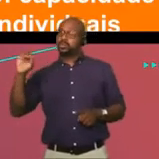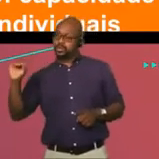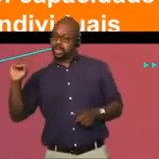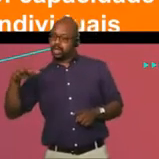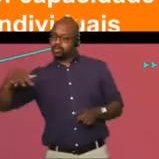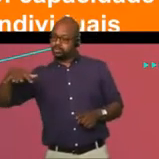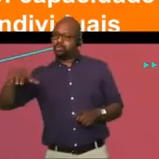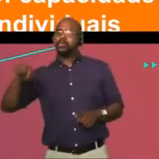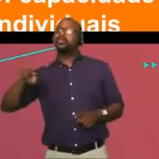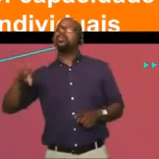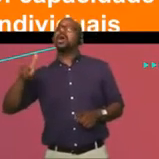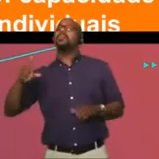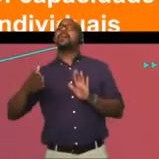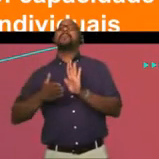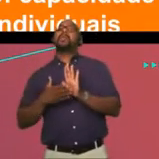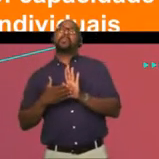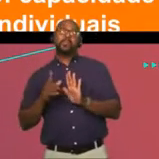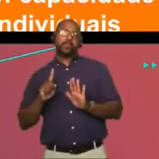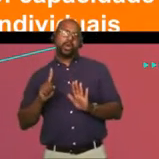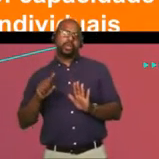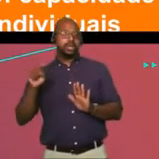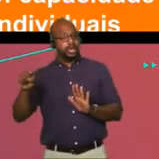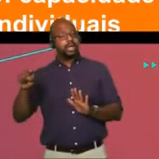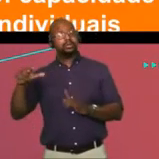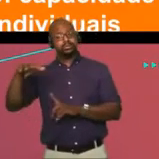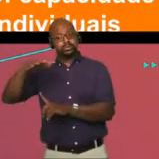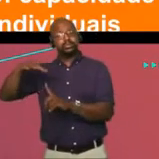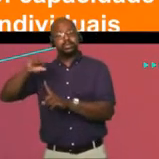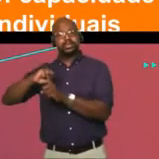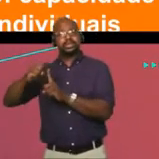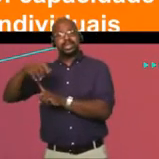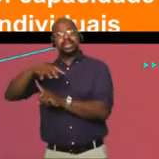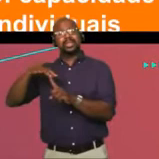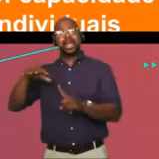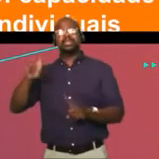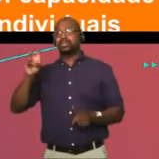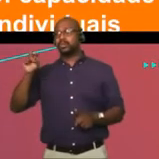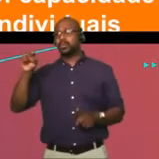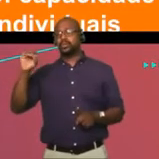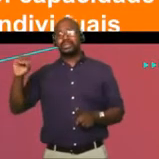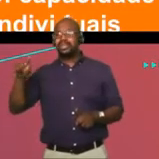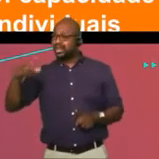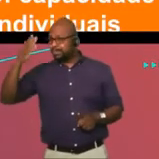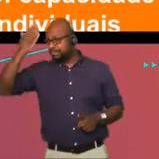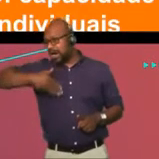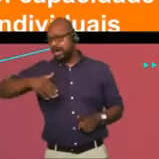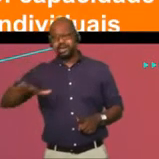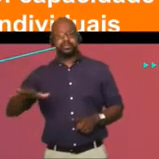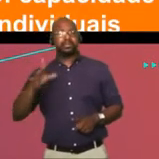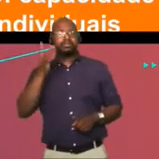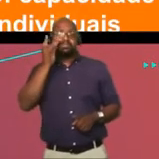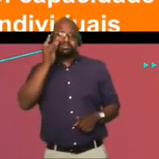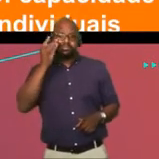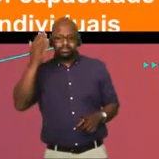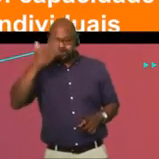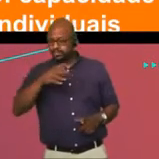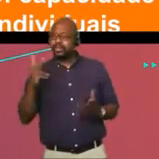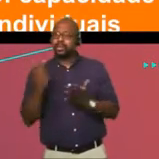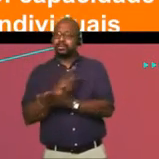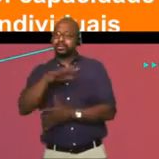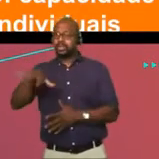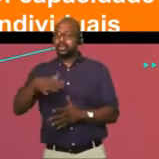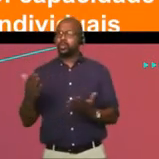sociedade 5.0 não é uma proposta a sociedade 5.0 é uma constatação O que que está acontecendo atualmente